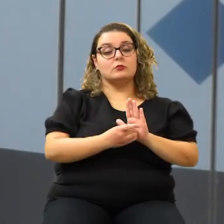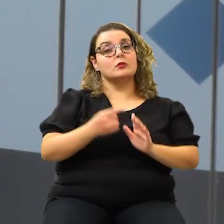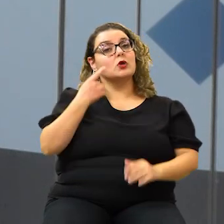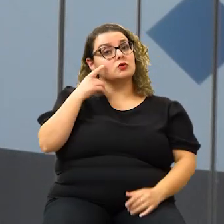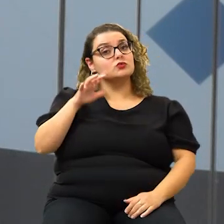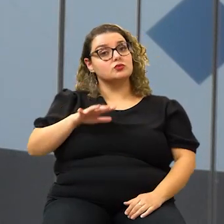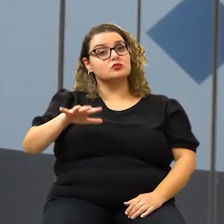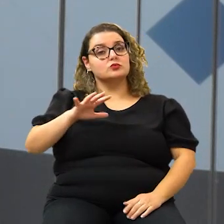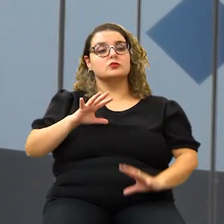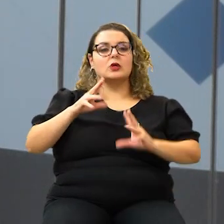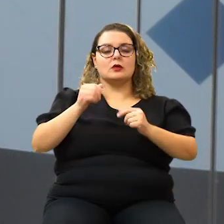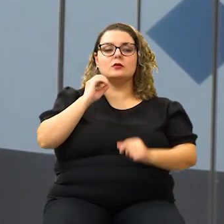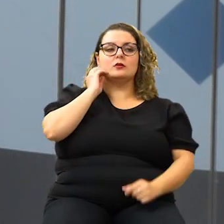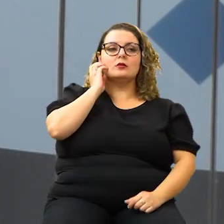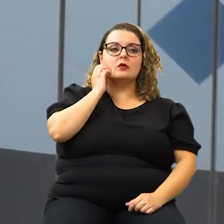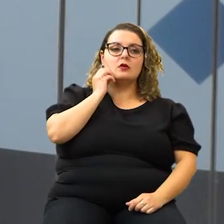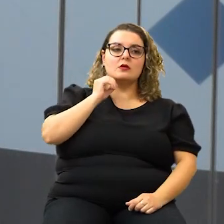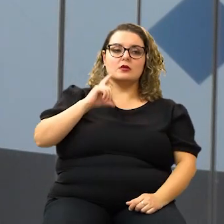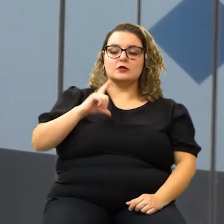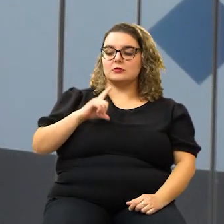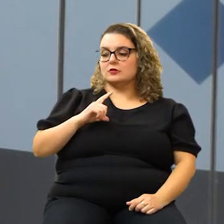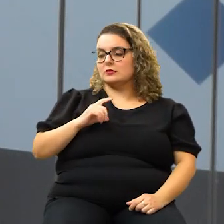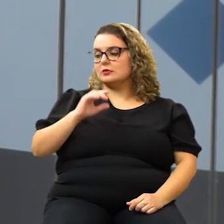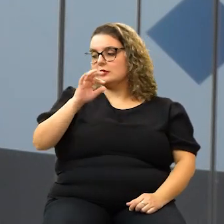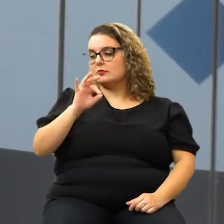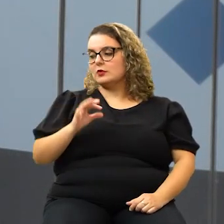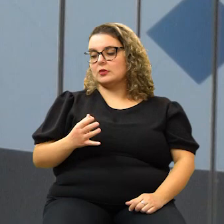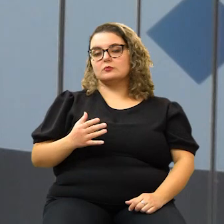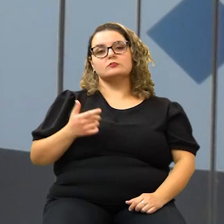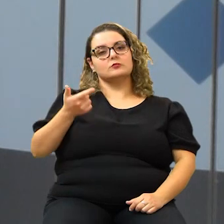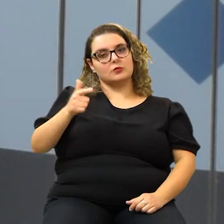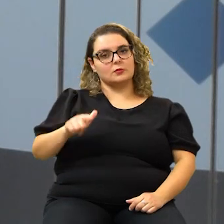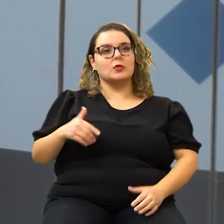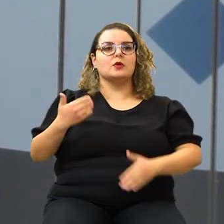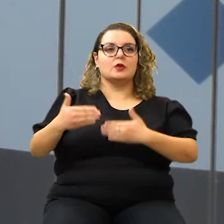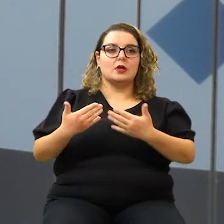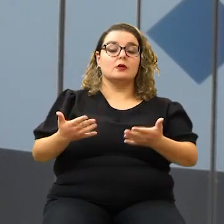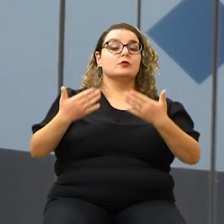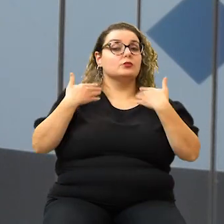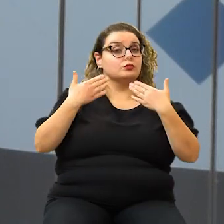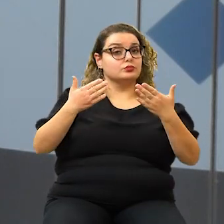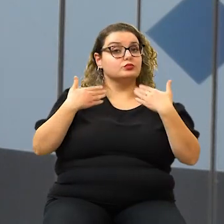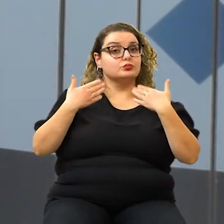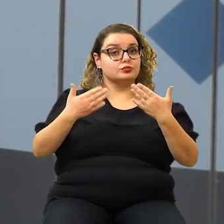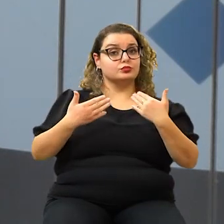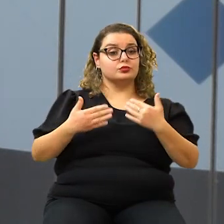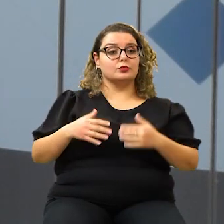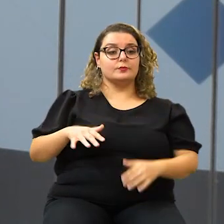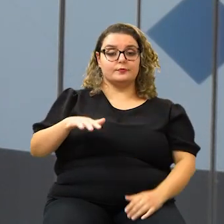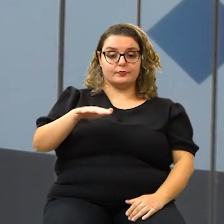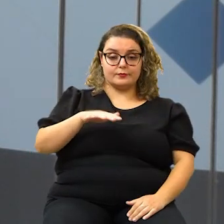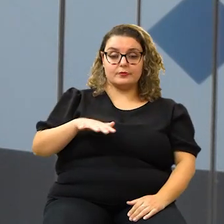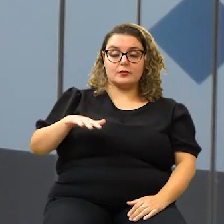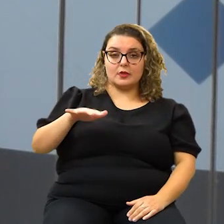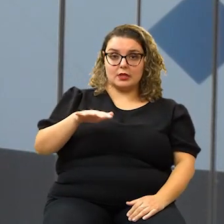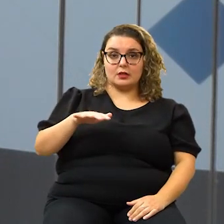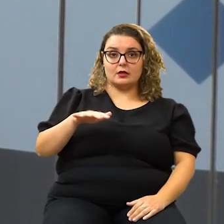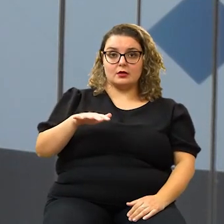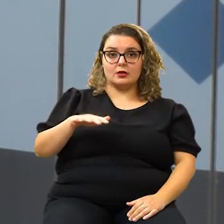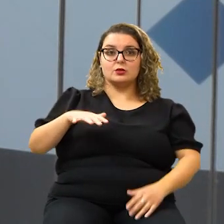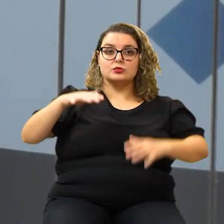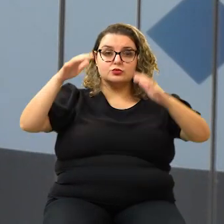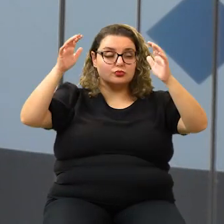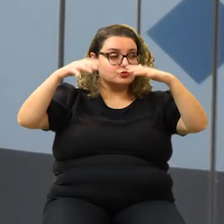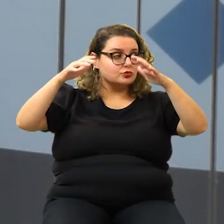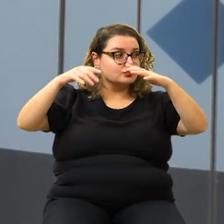nós temos aí uma tendência que a gente siga com bastante calor, e essa parte de chuva